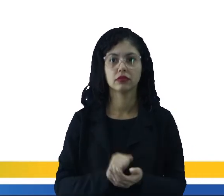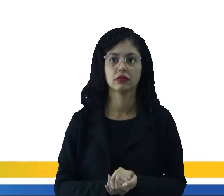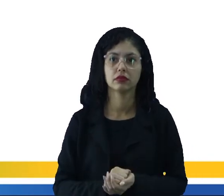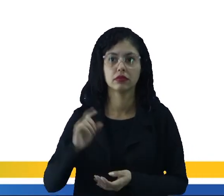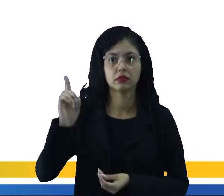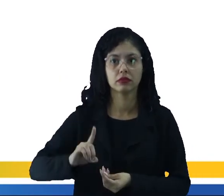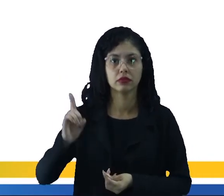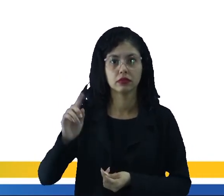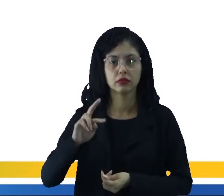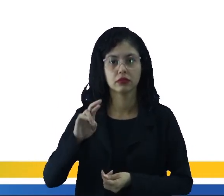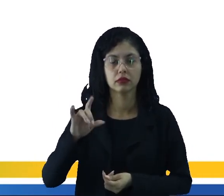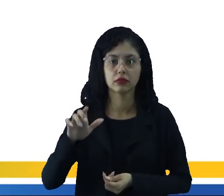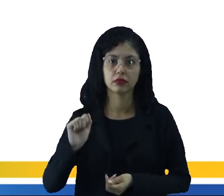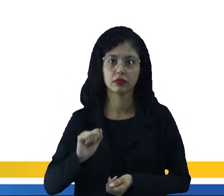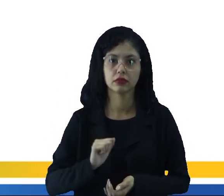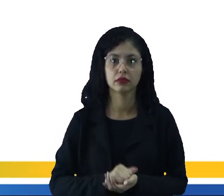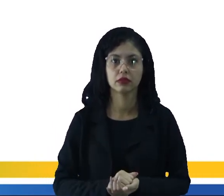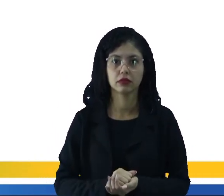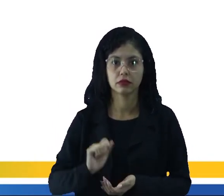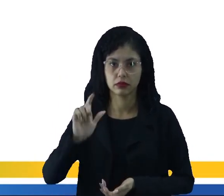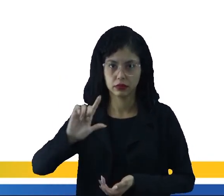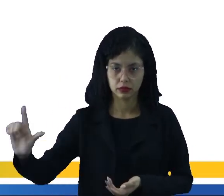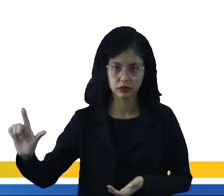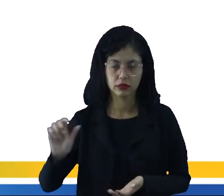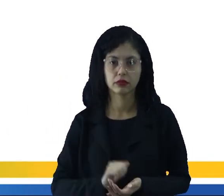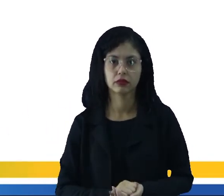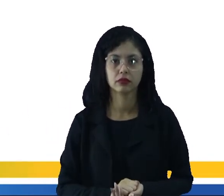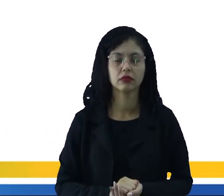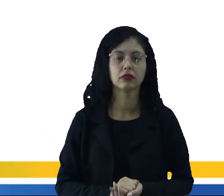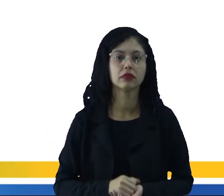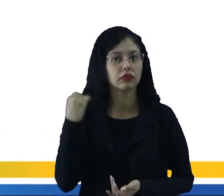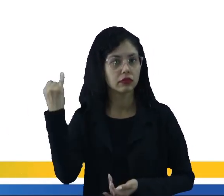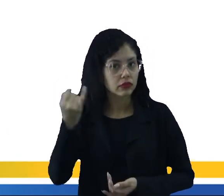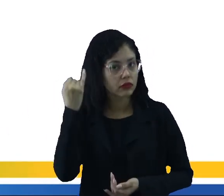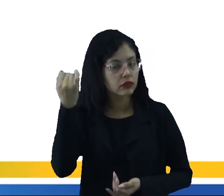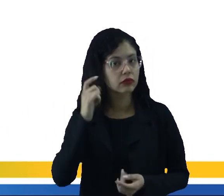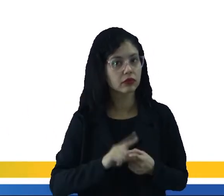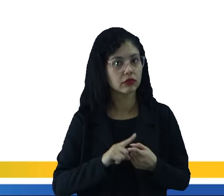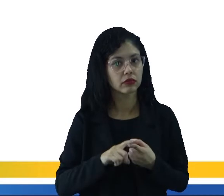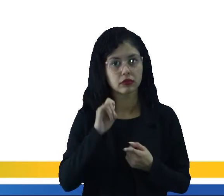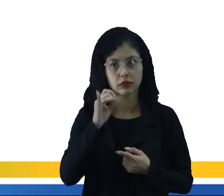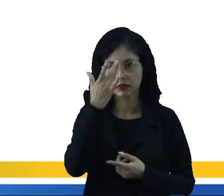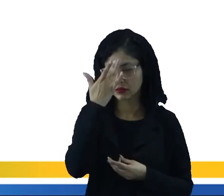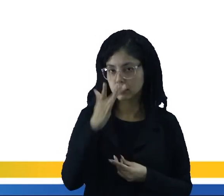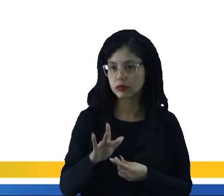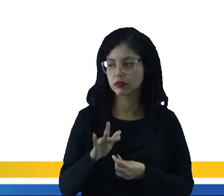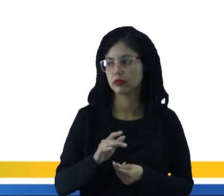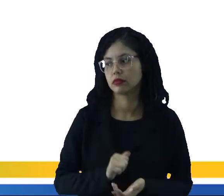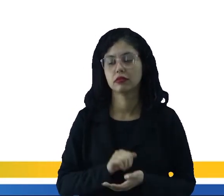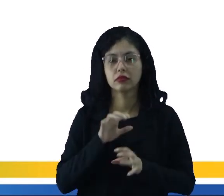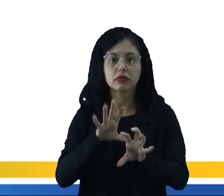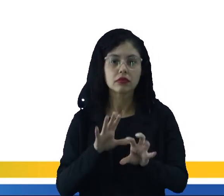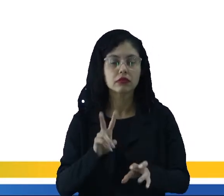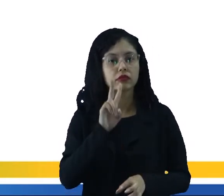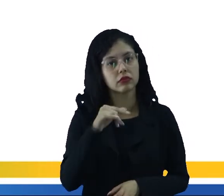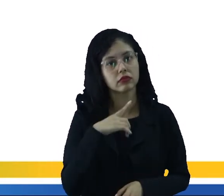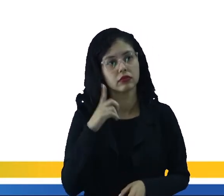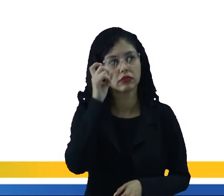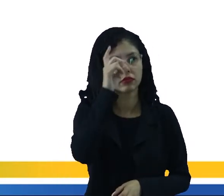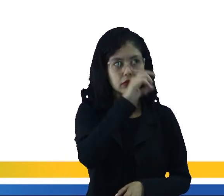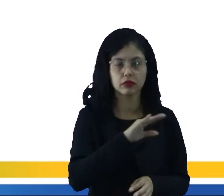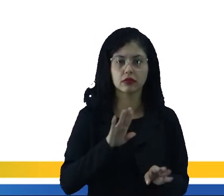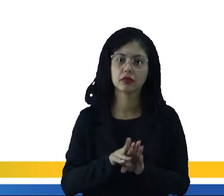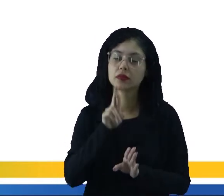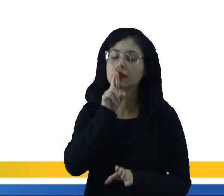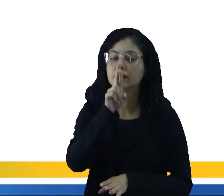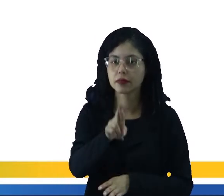lado direito, longitude leste. Isso é importante porque se você não souber isso aí, você vai ter dificuldade